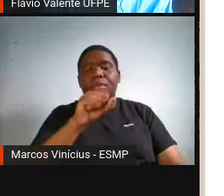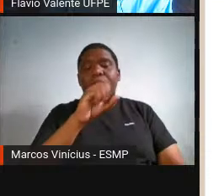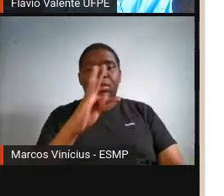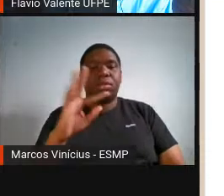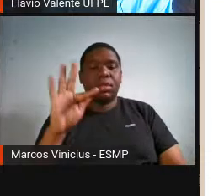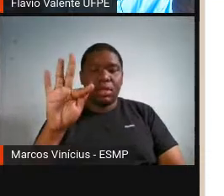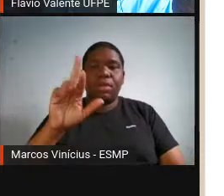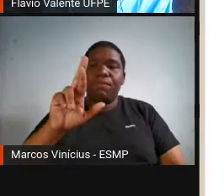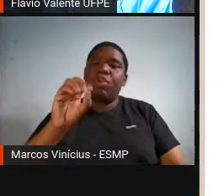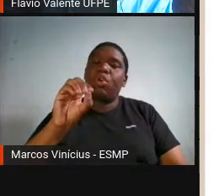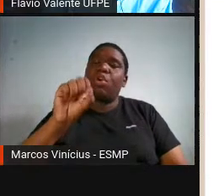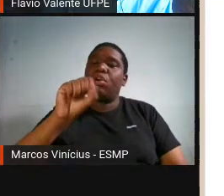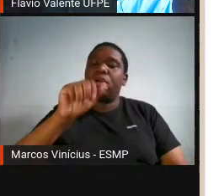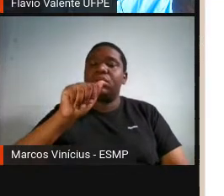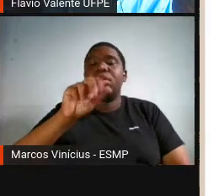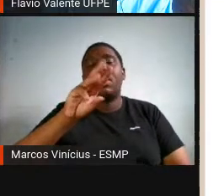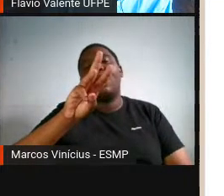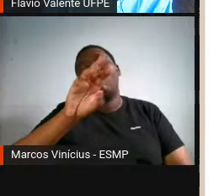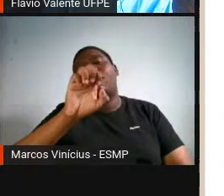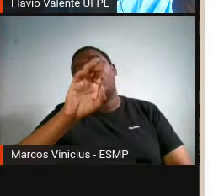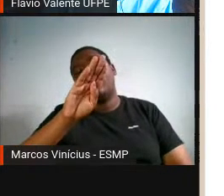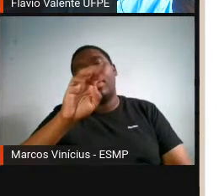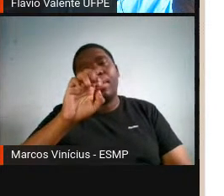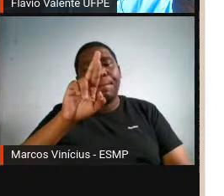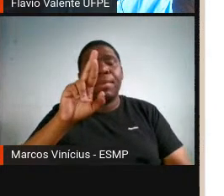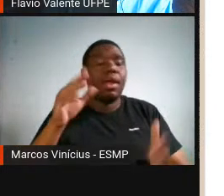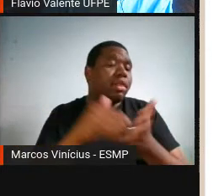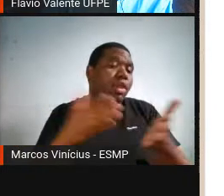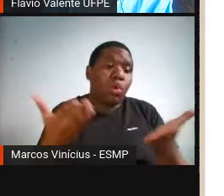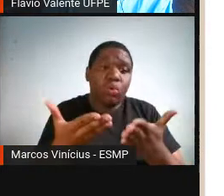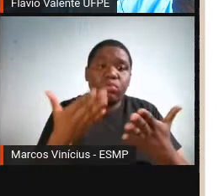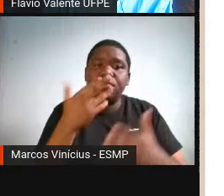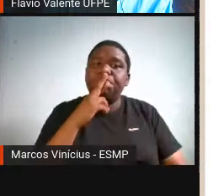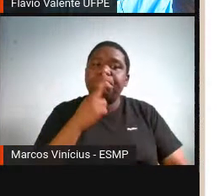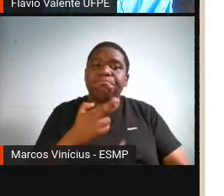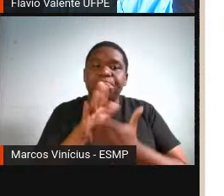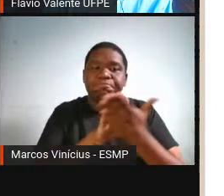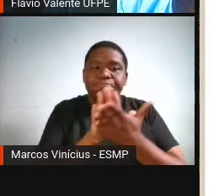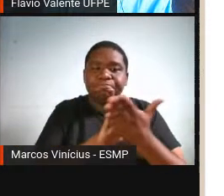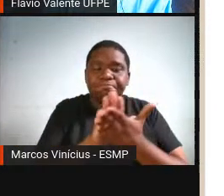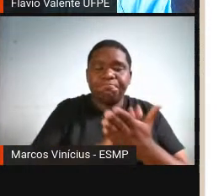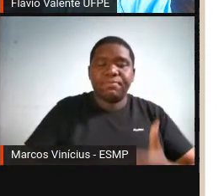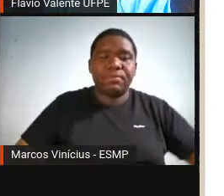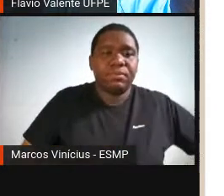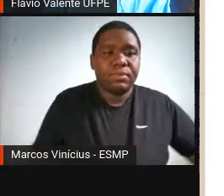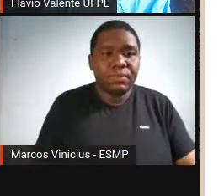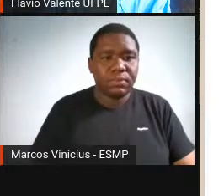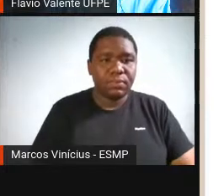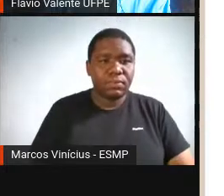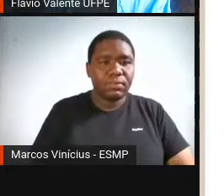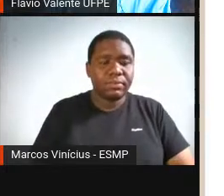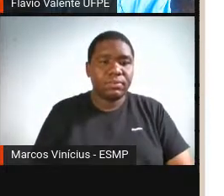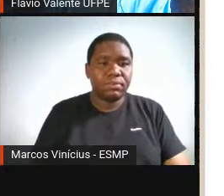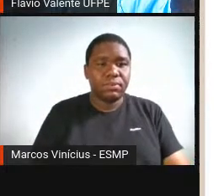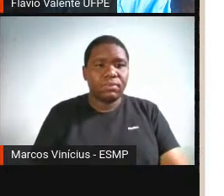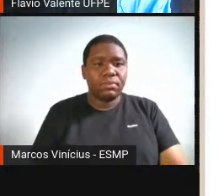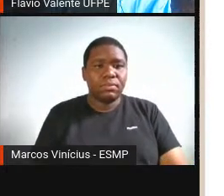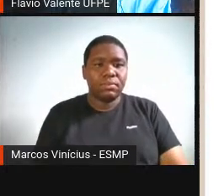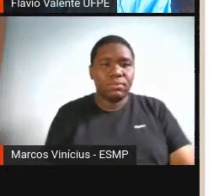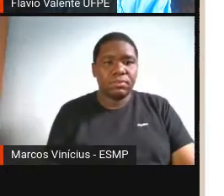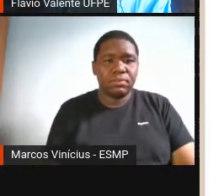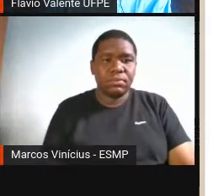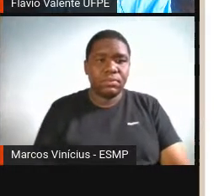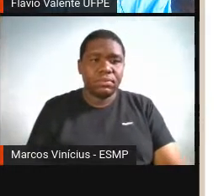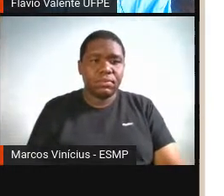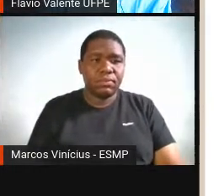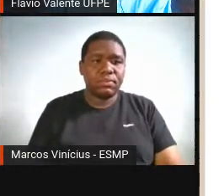sobre isso. O próximo. Então, o retrocesso torna as lacunas mais visíveis,